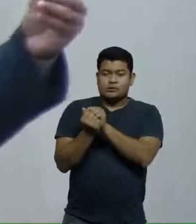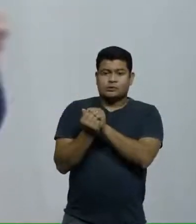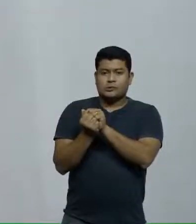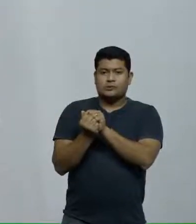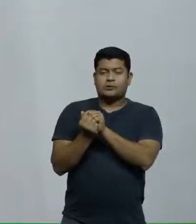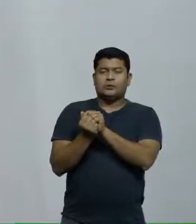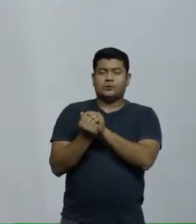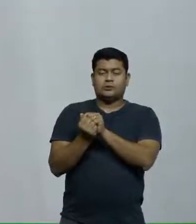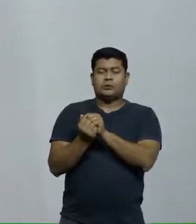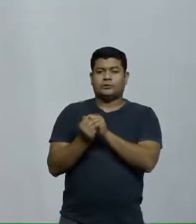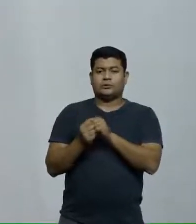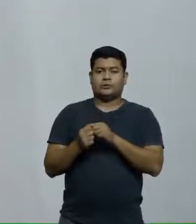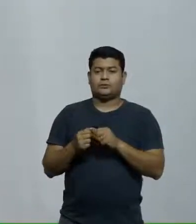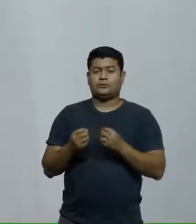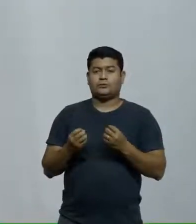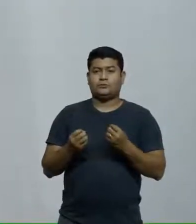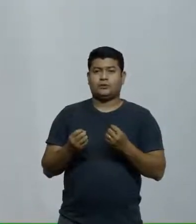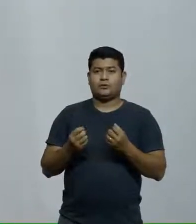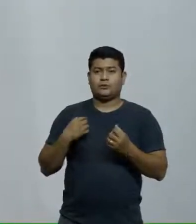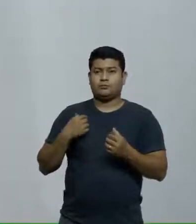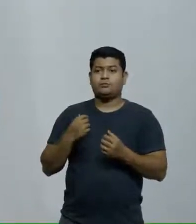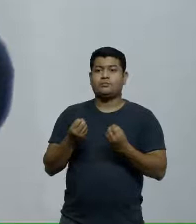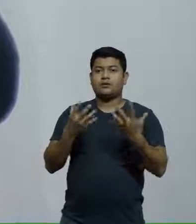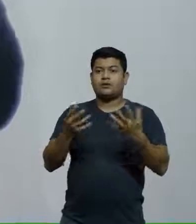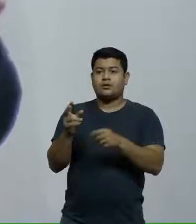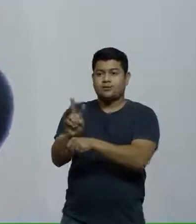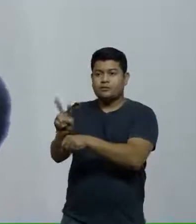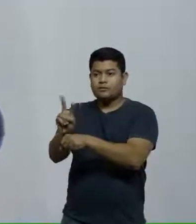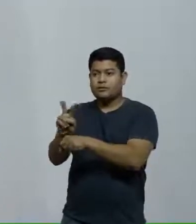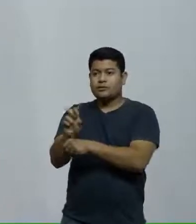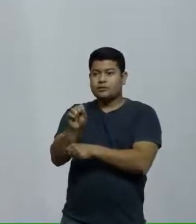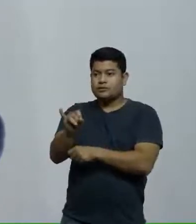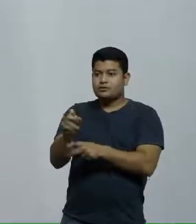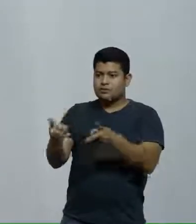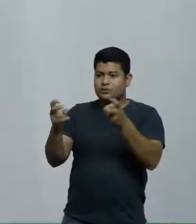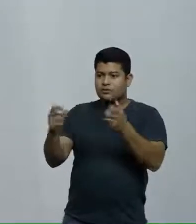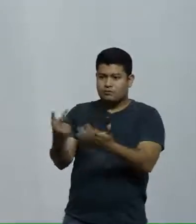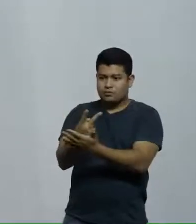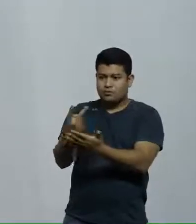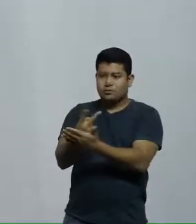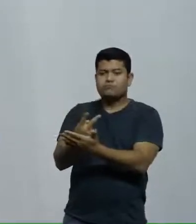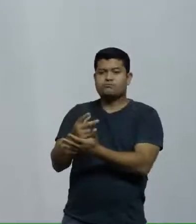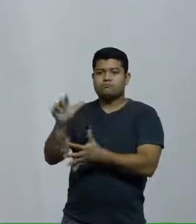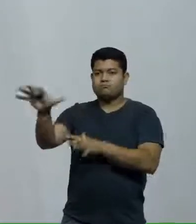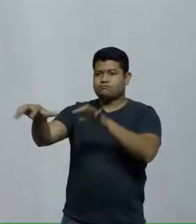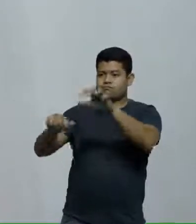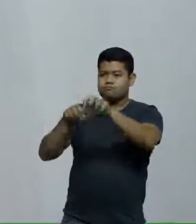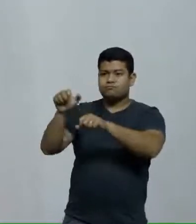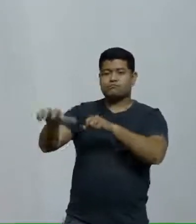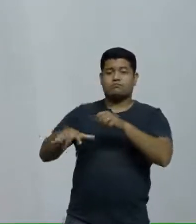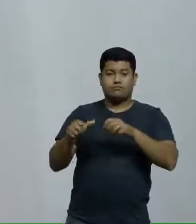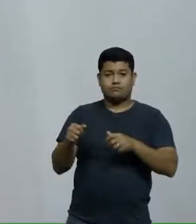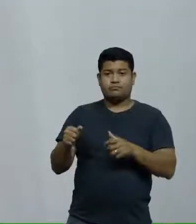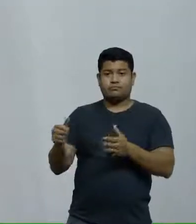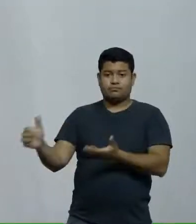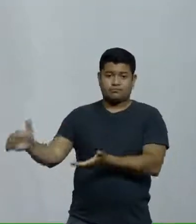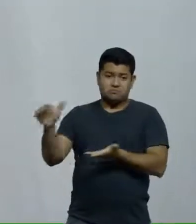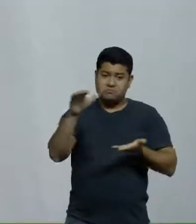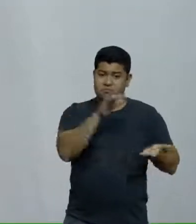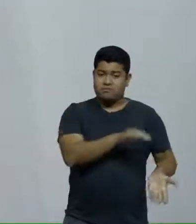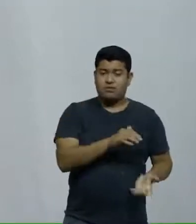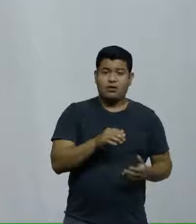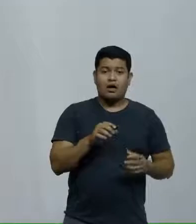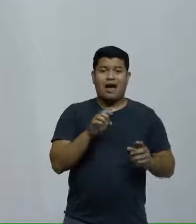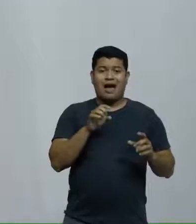regionais recolhem esses pescados, existe lá também um refrigerador adequado em cada regional do IMET